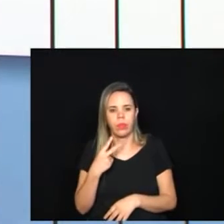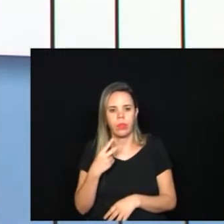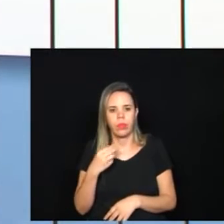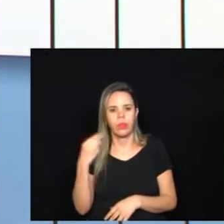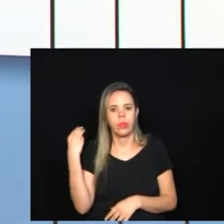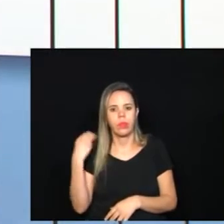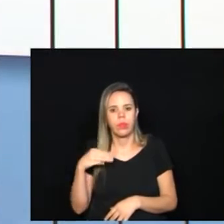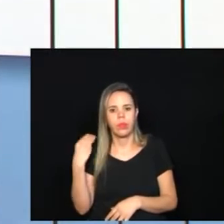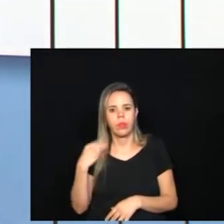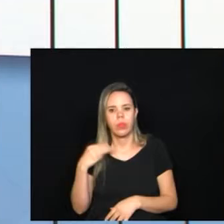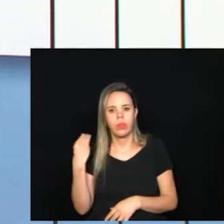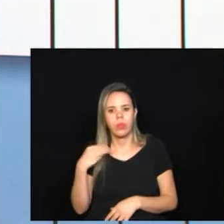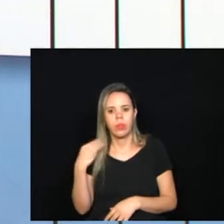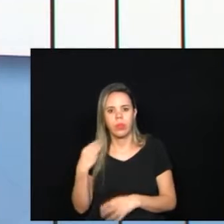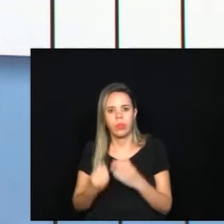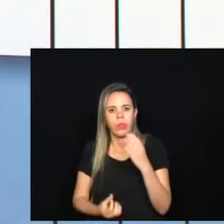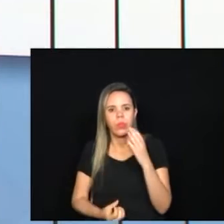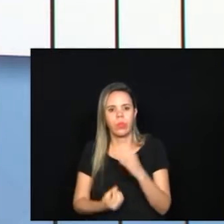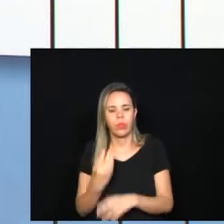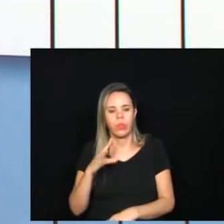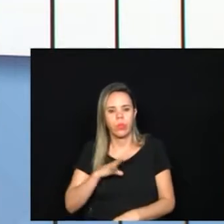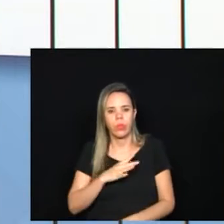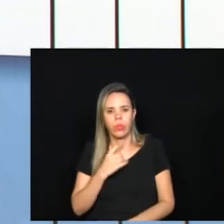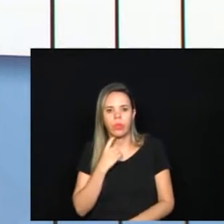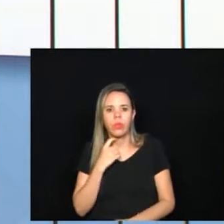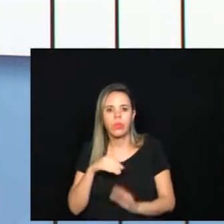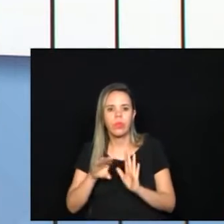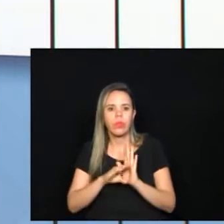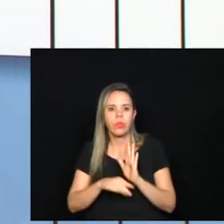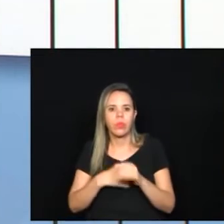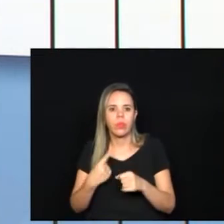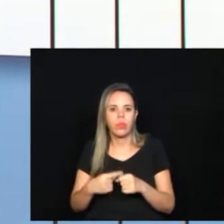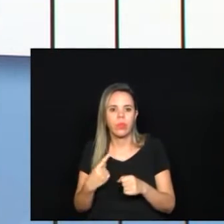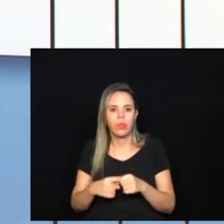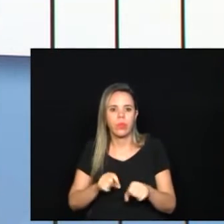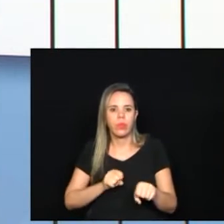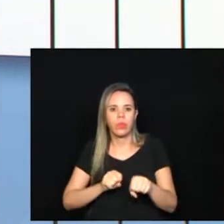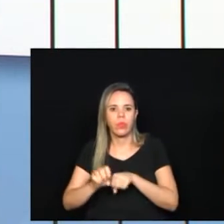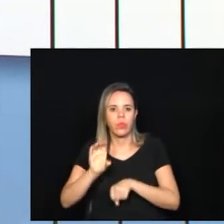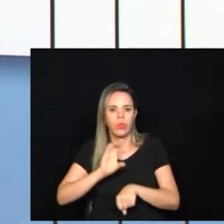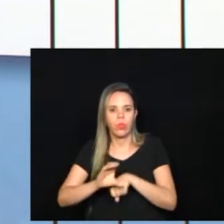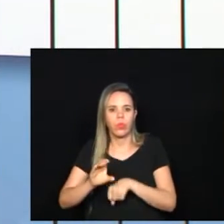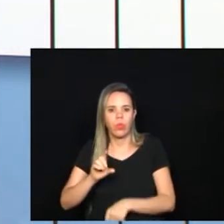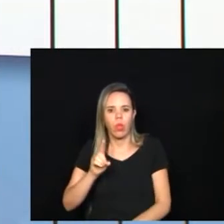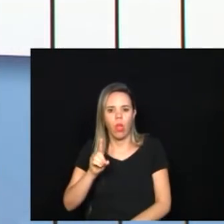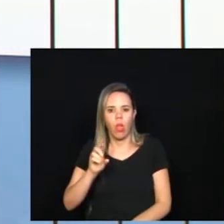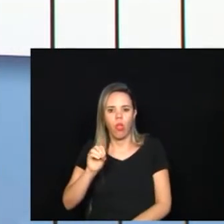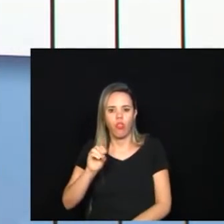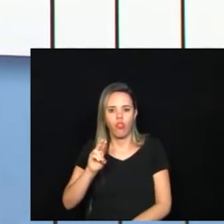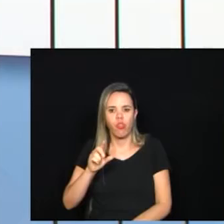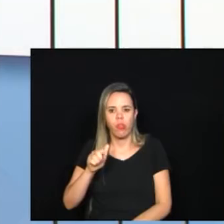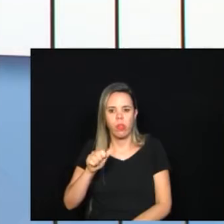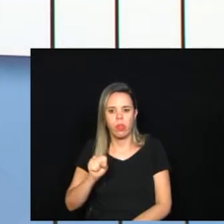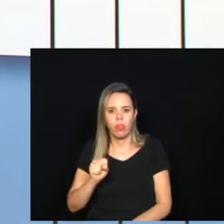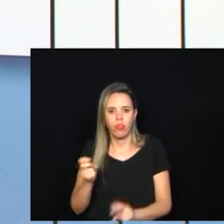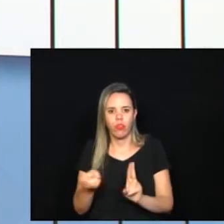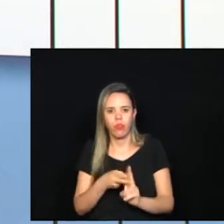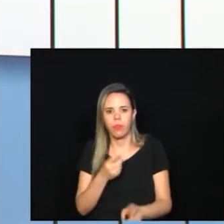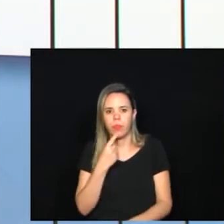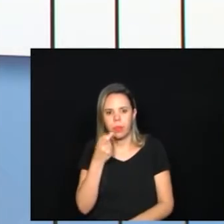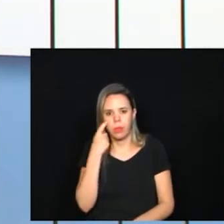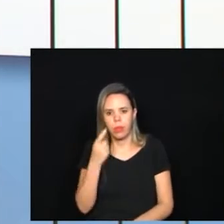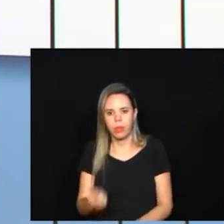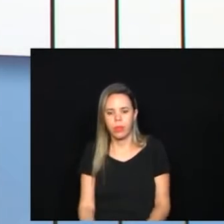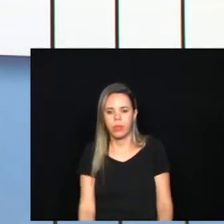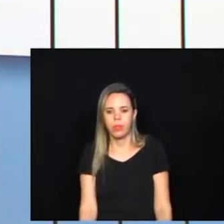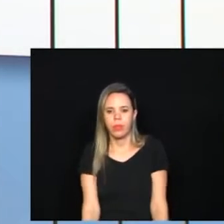Mariana Conte, que cria aqui na cidade o Programa Municipal de Formação de Doulas através do SUS Campinas.